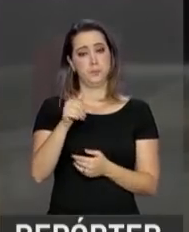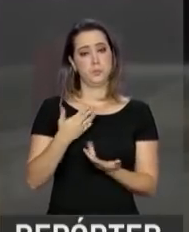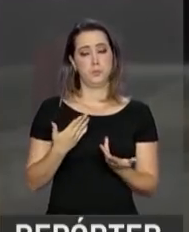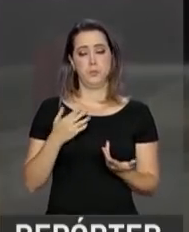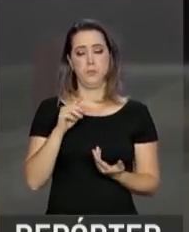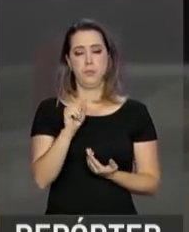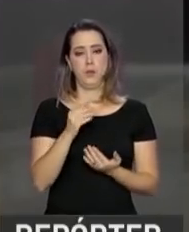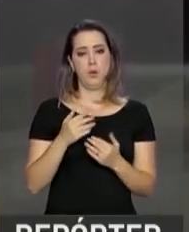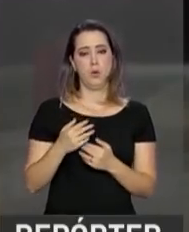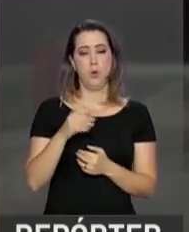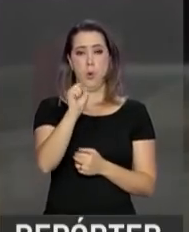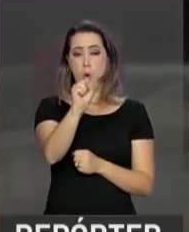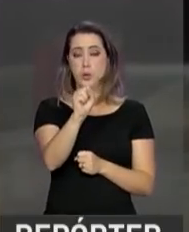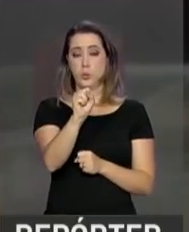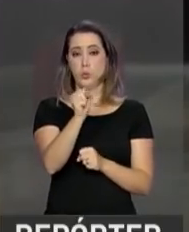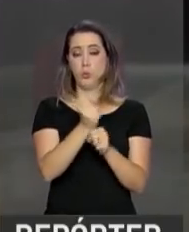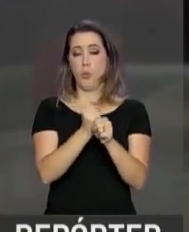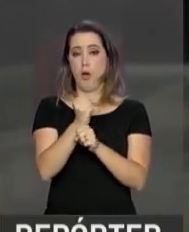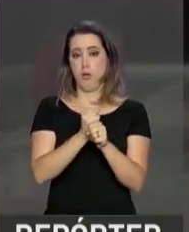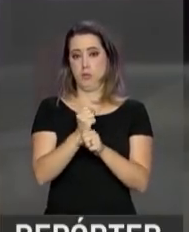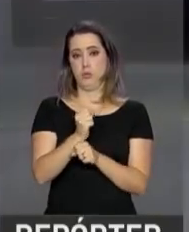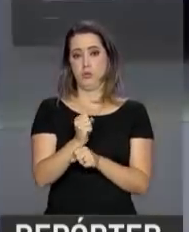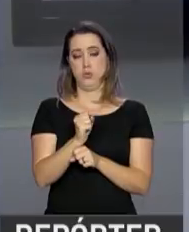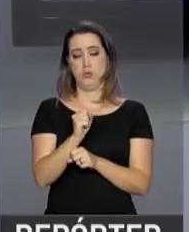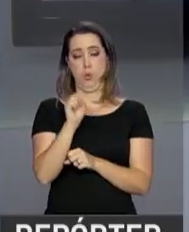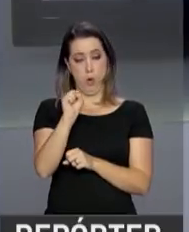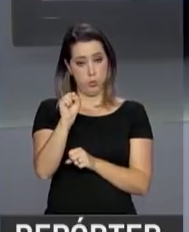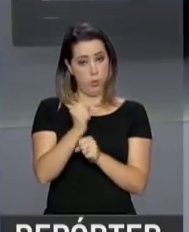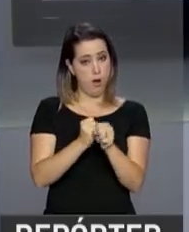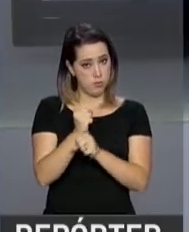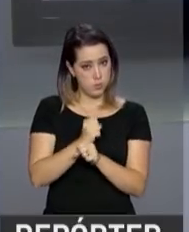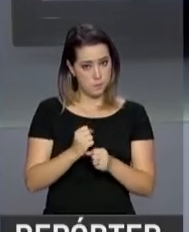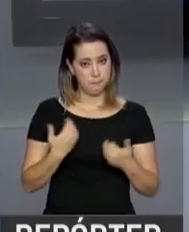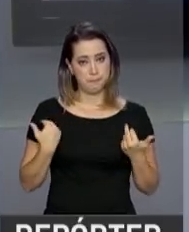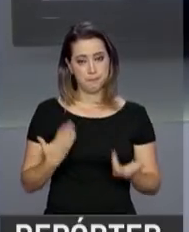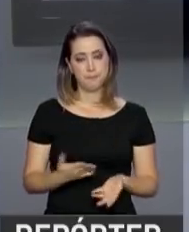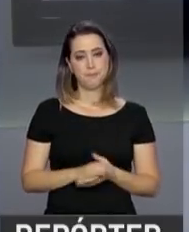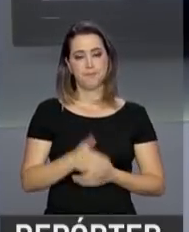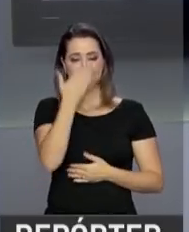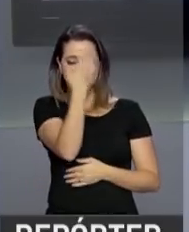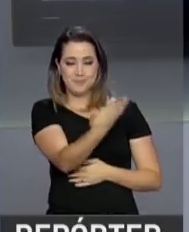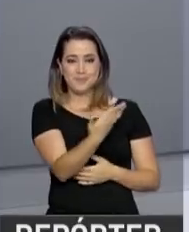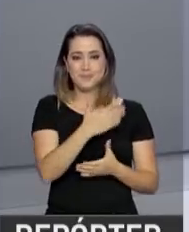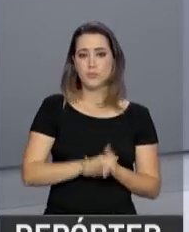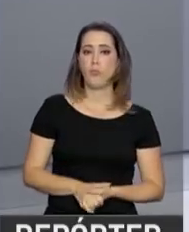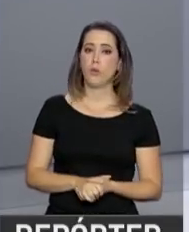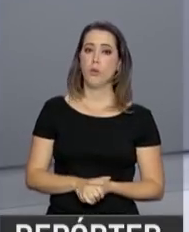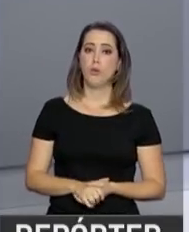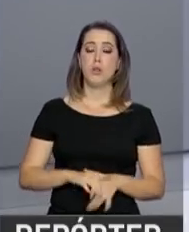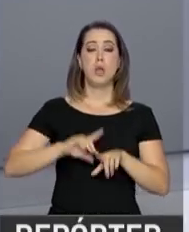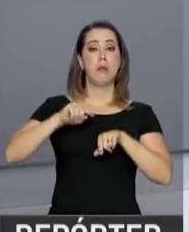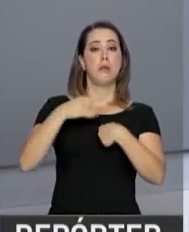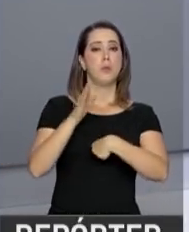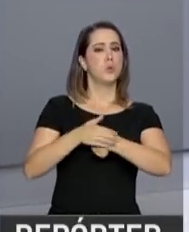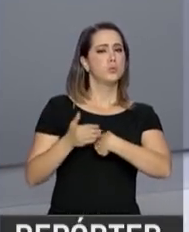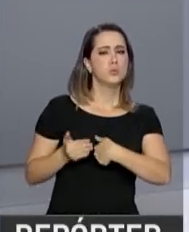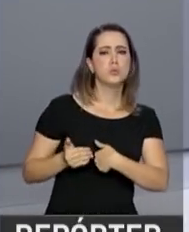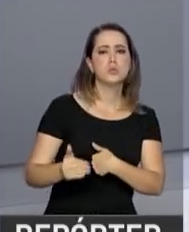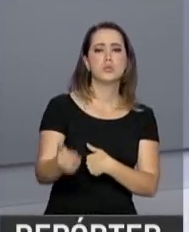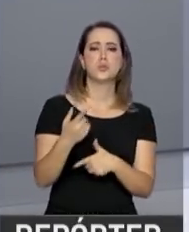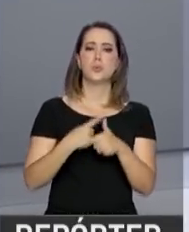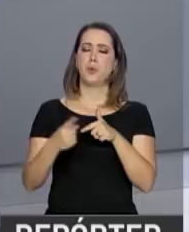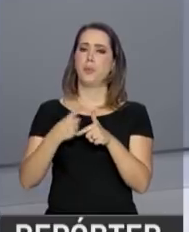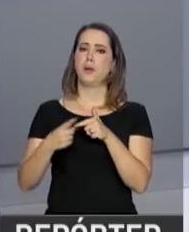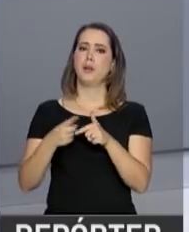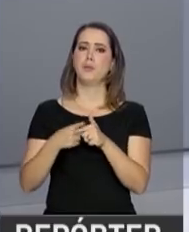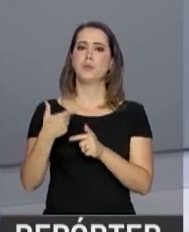cargo público por 8 anos. Eu volto com você, Bia. Obrigada, Pablo, pelas suas informações. E após um período extenso de crise